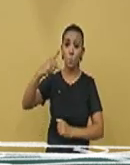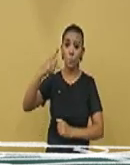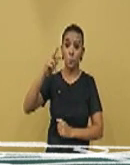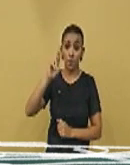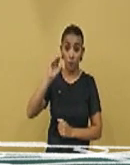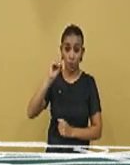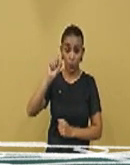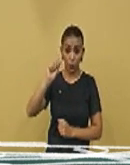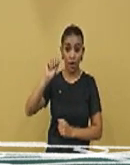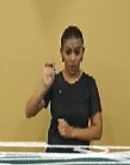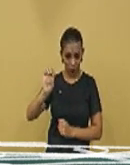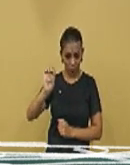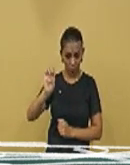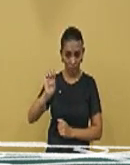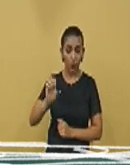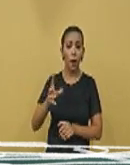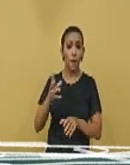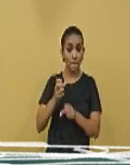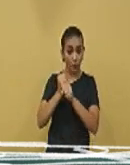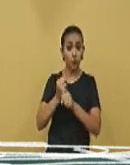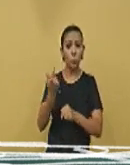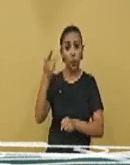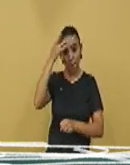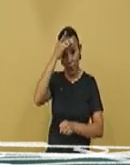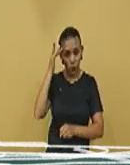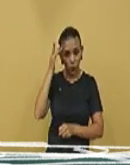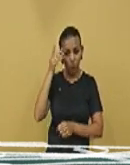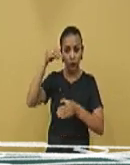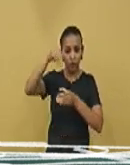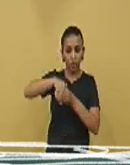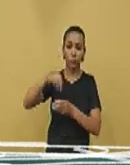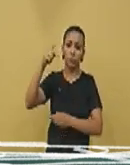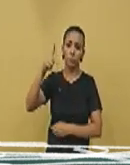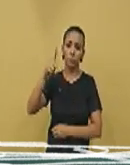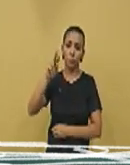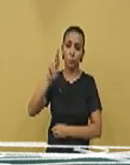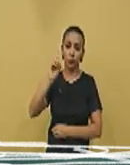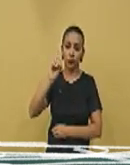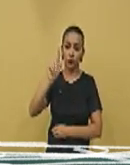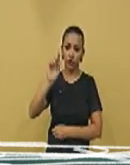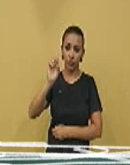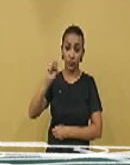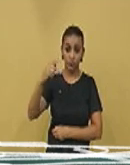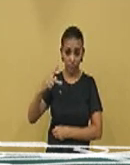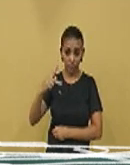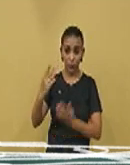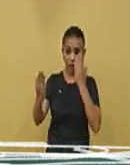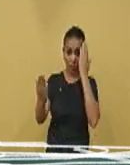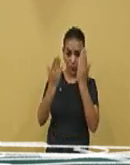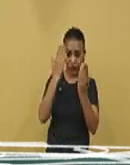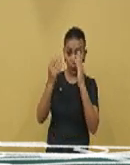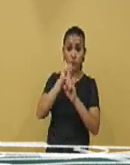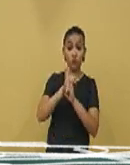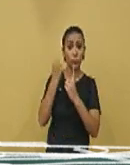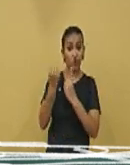uma pessoa na PROGESP para atendimento psicossocial, psicológico. E também,